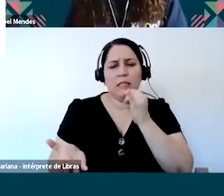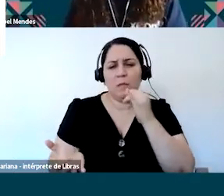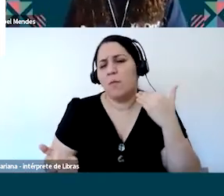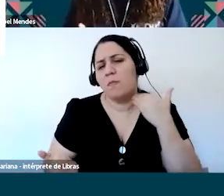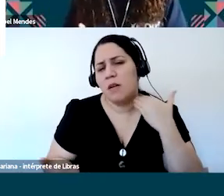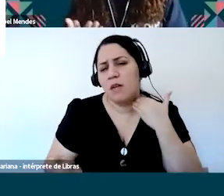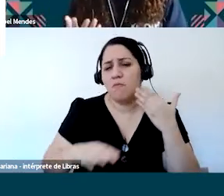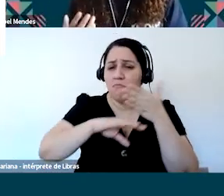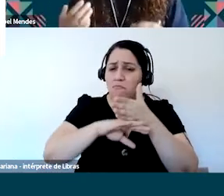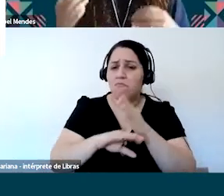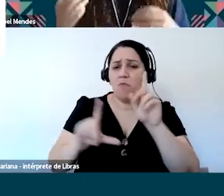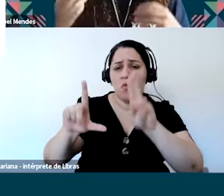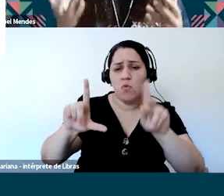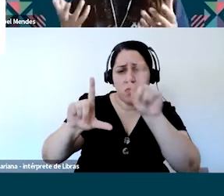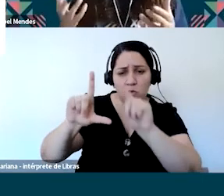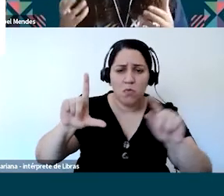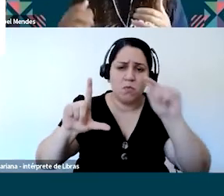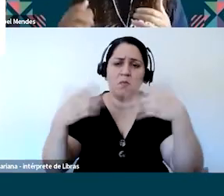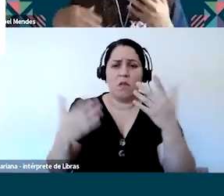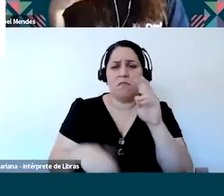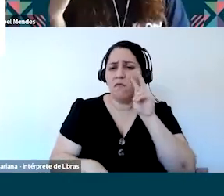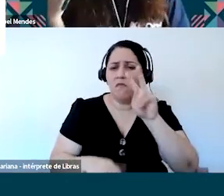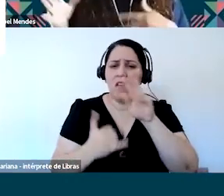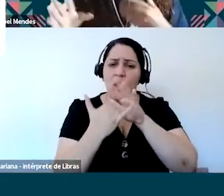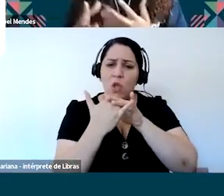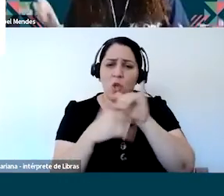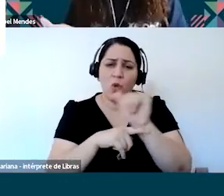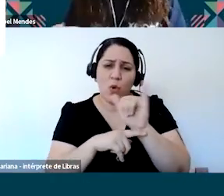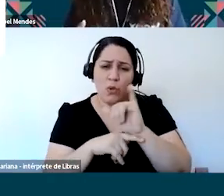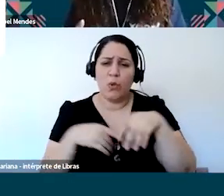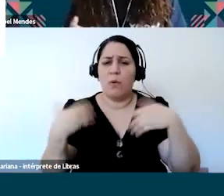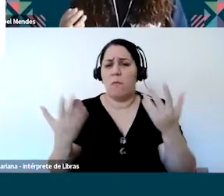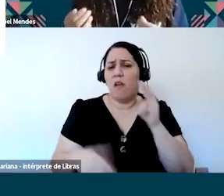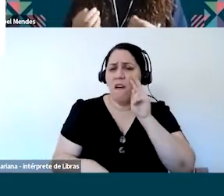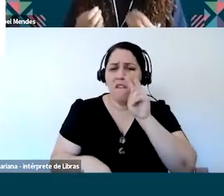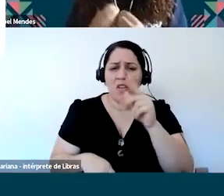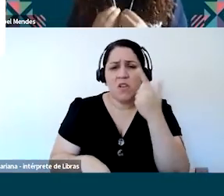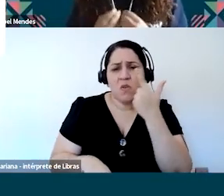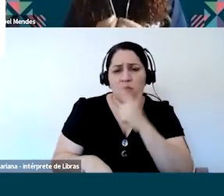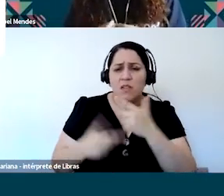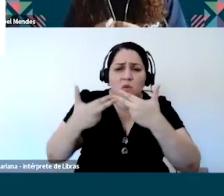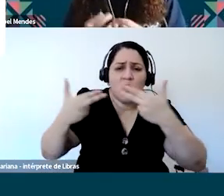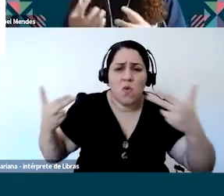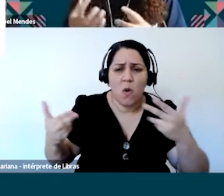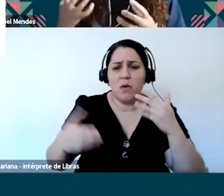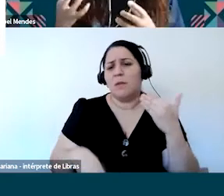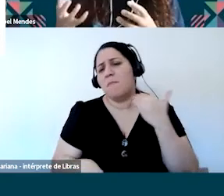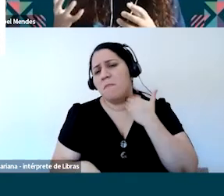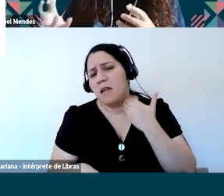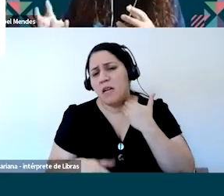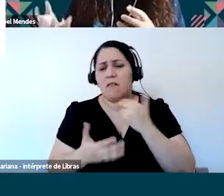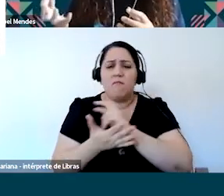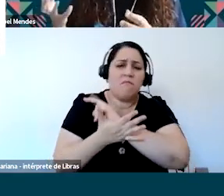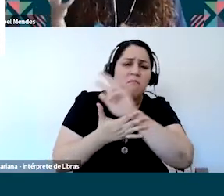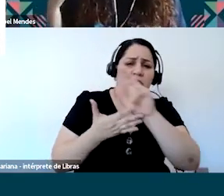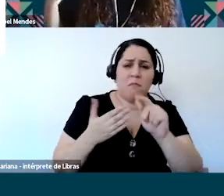bancária, fazer as suas compras online, ter entretenimento no YouTube ou em qualquer outro streaming, eu ter educação, eu ter